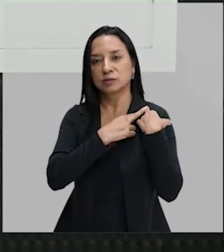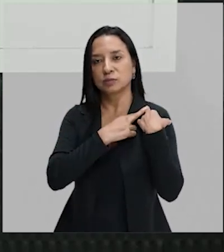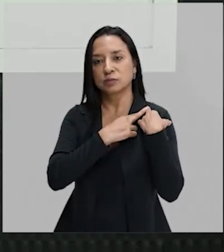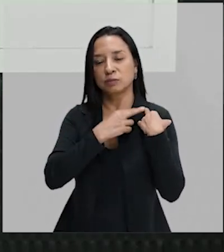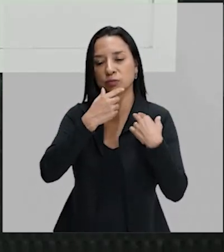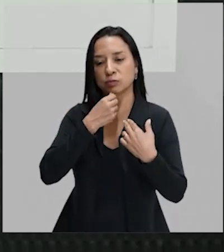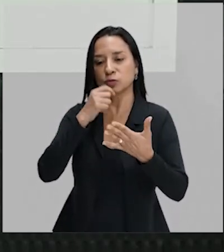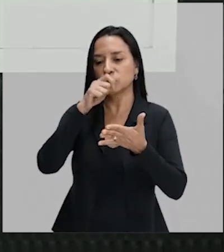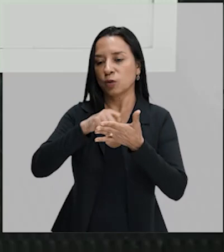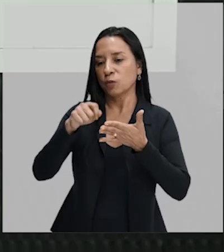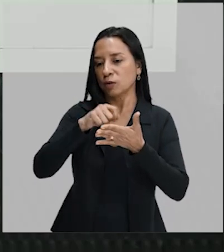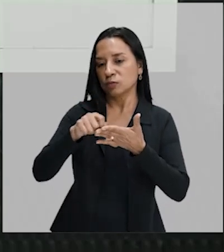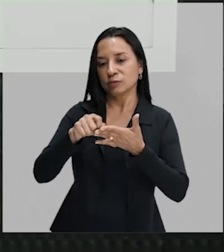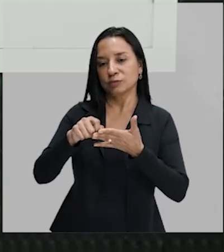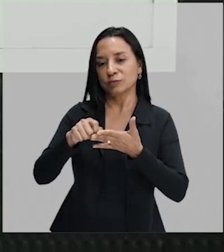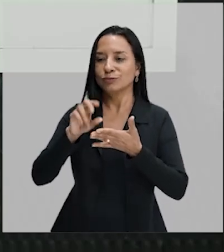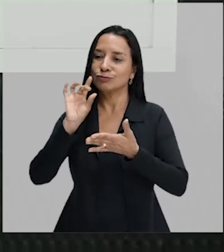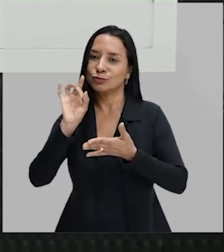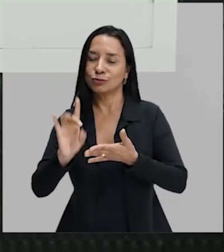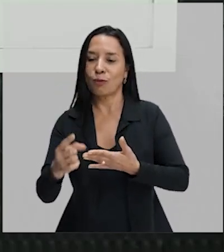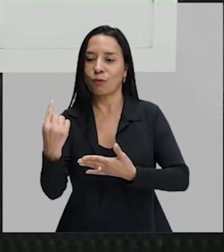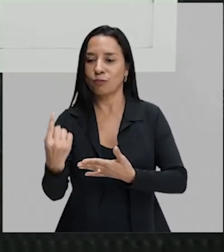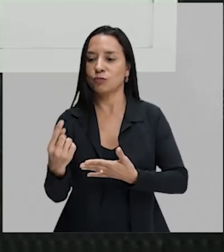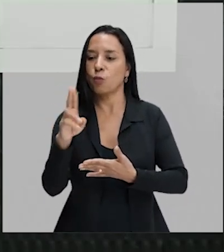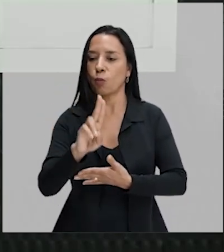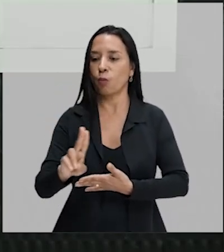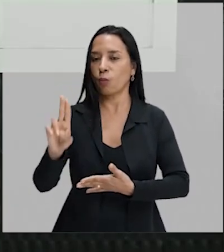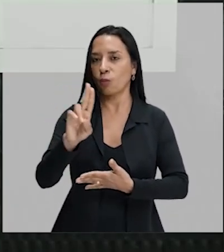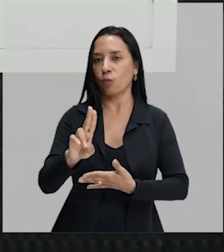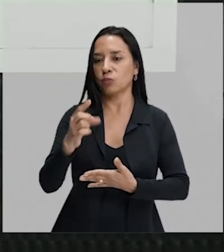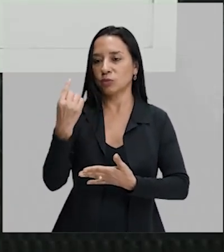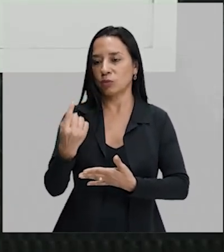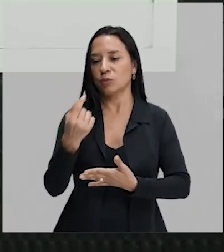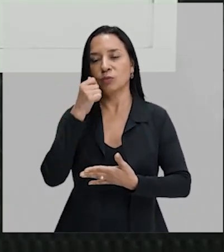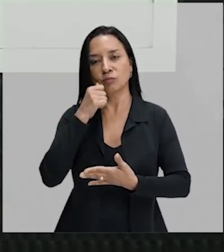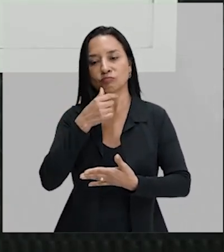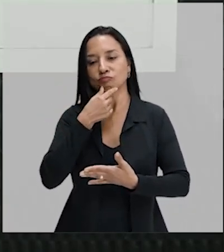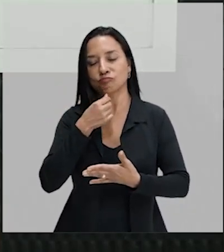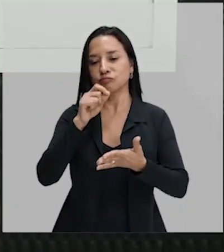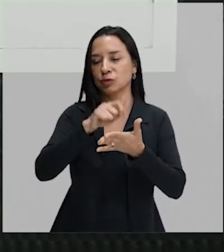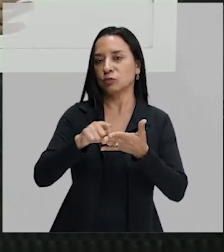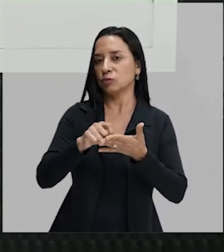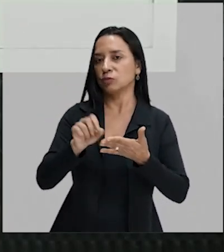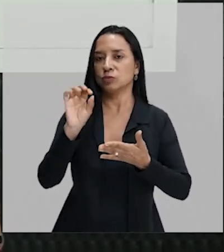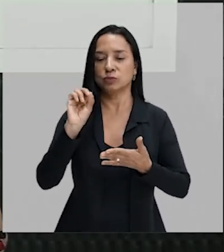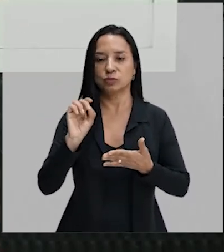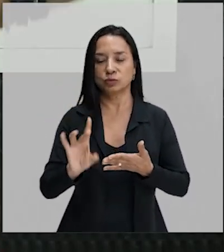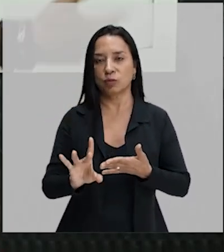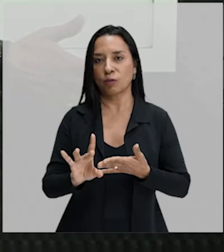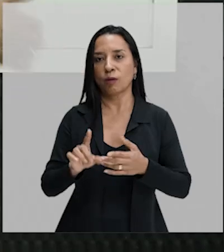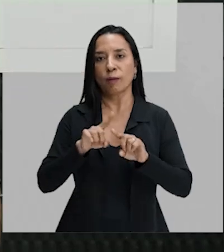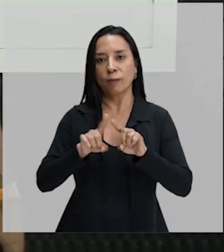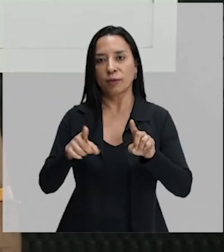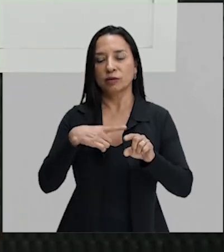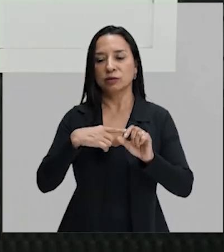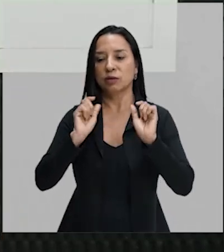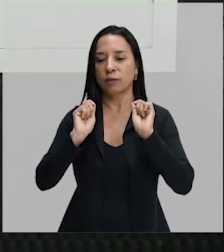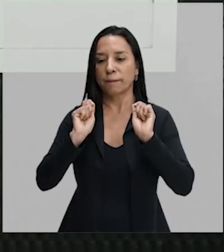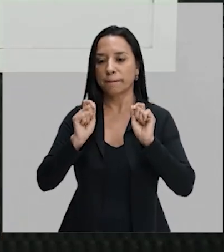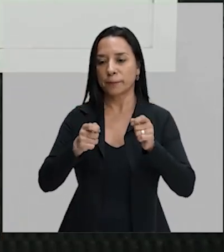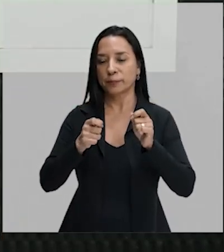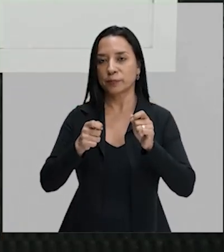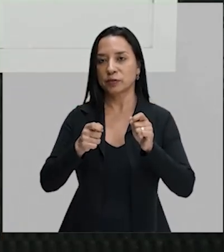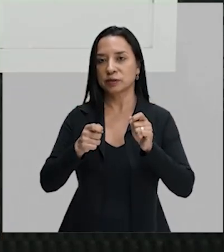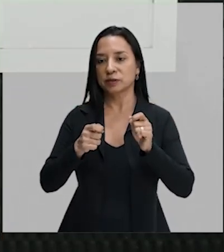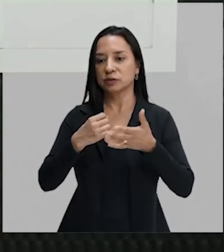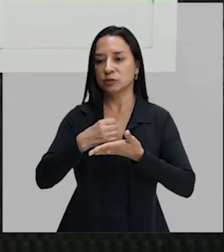não sai dele, tá? Então tem que ter cuidado com isso também, mas obviamente ela tem uma possibilidade de